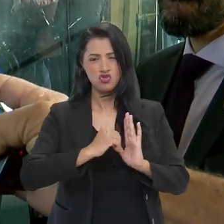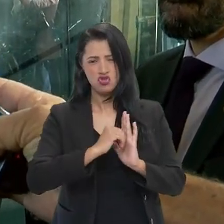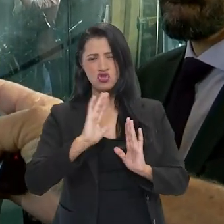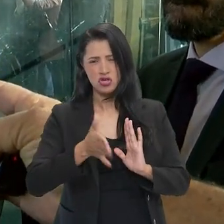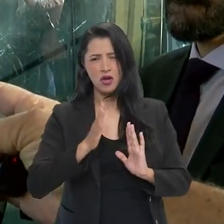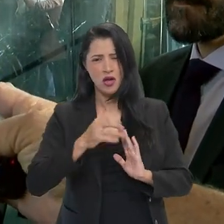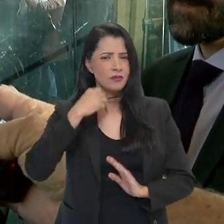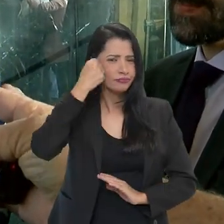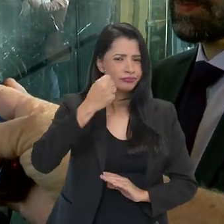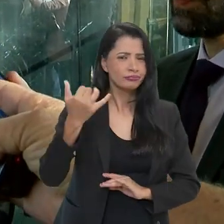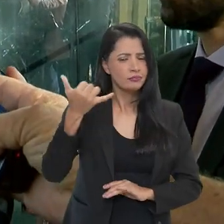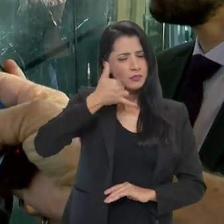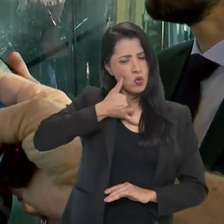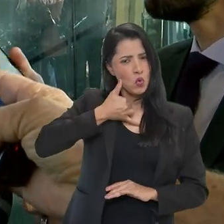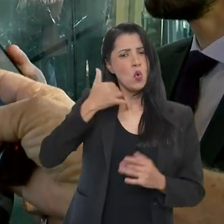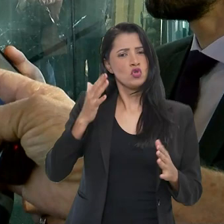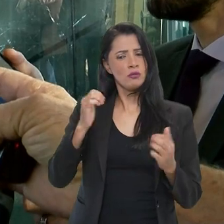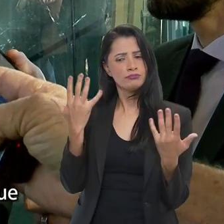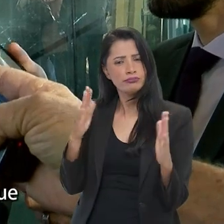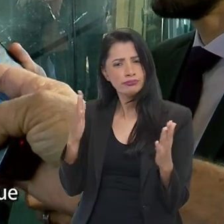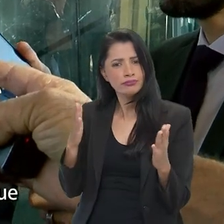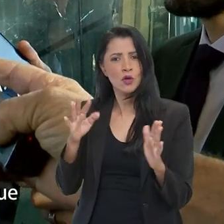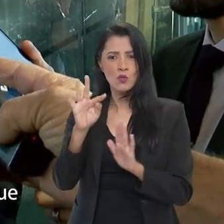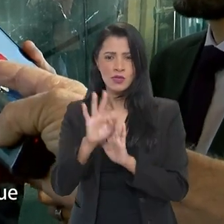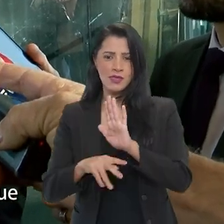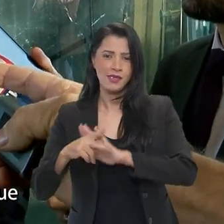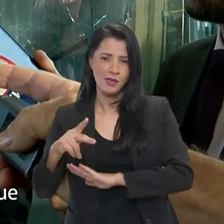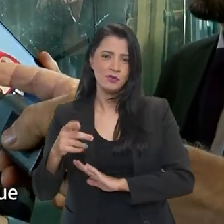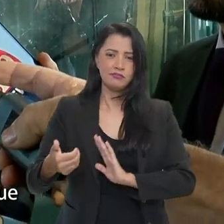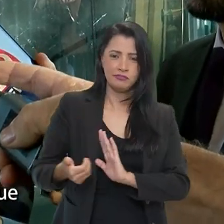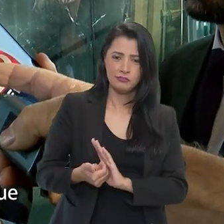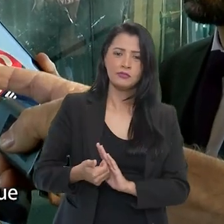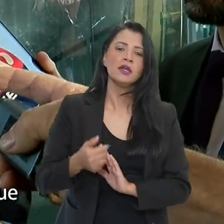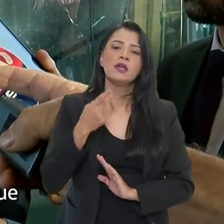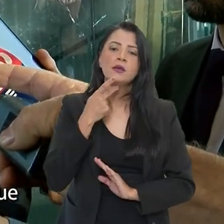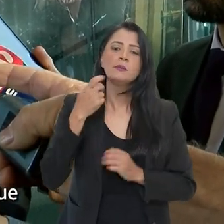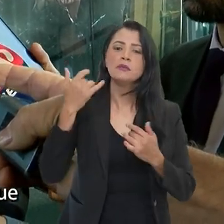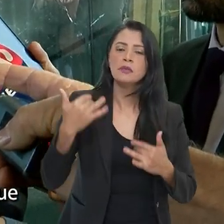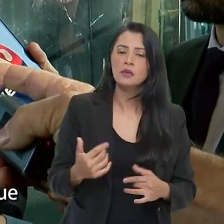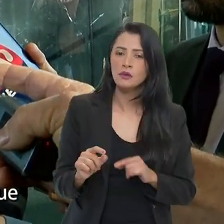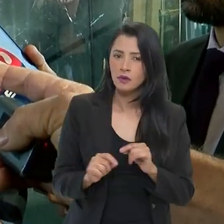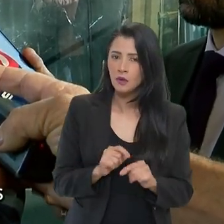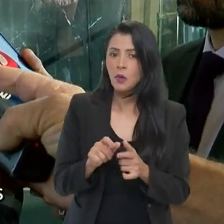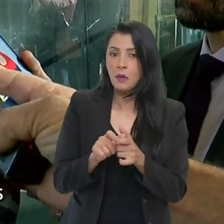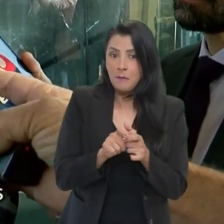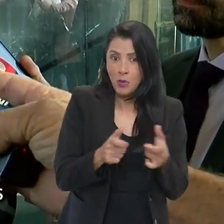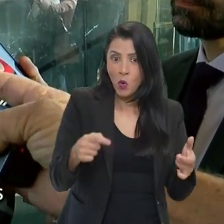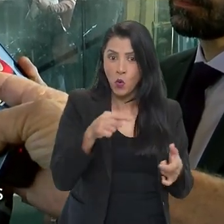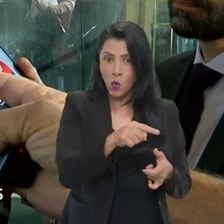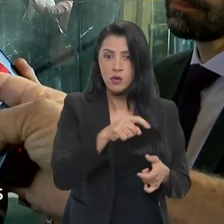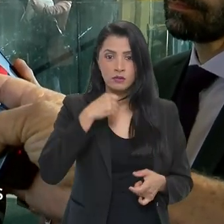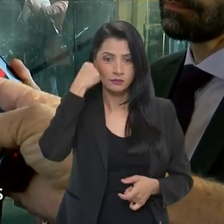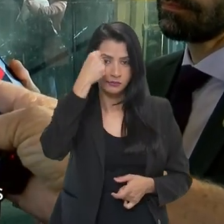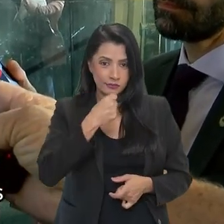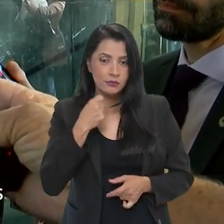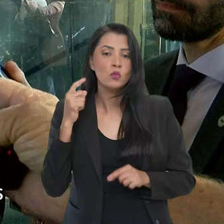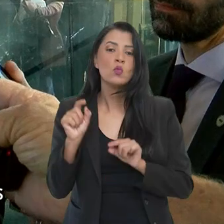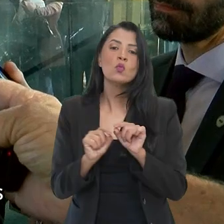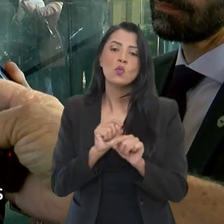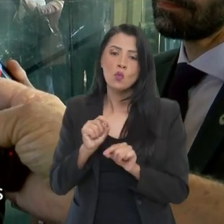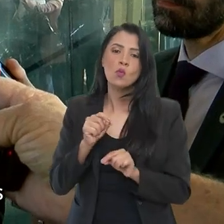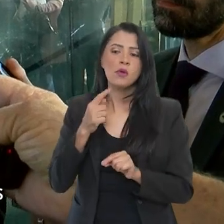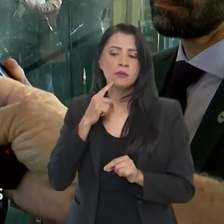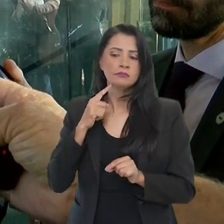já recebi telefonema de senadores elogiando o texto da Câmara, dizendo que uma boa parte do pleito